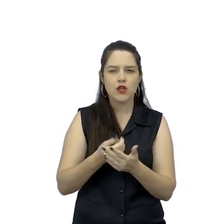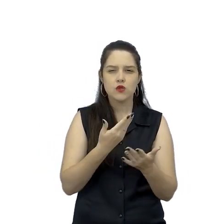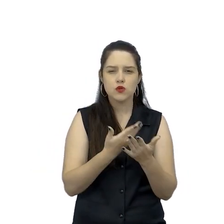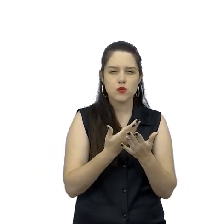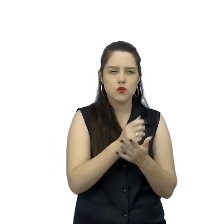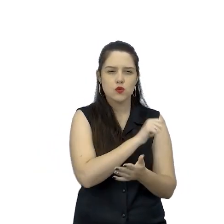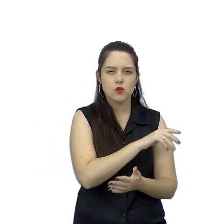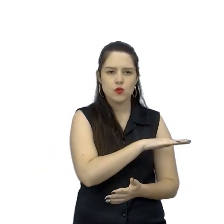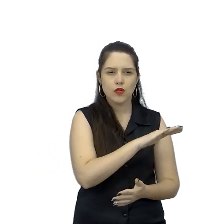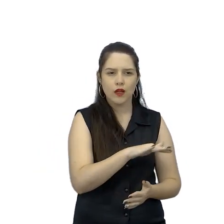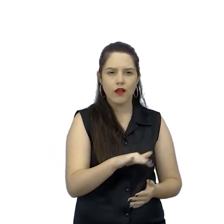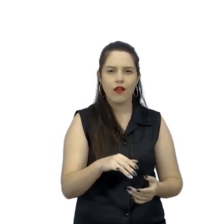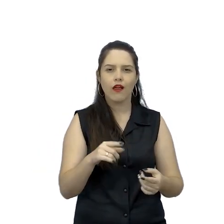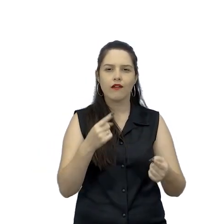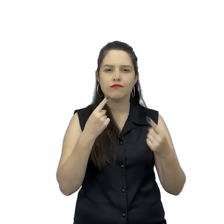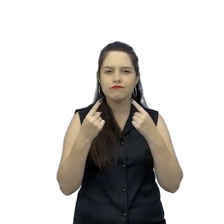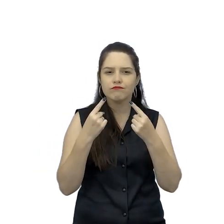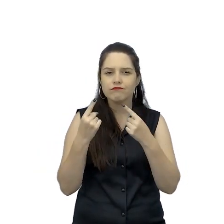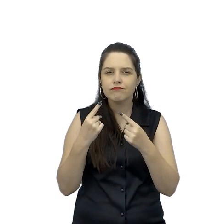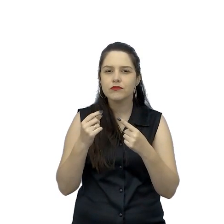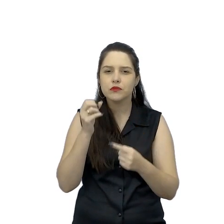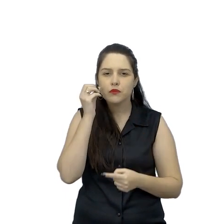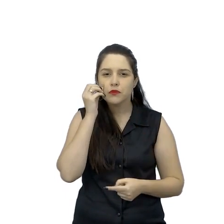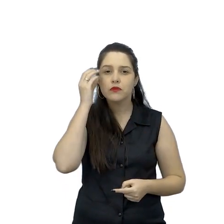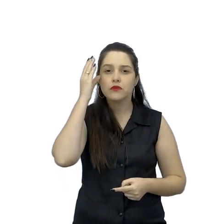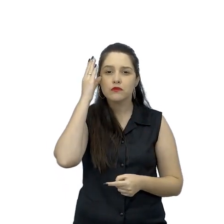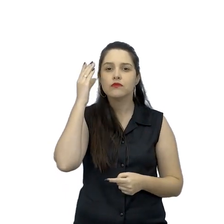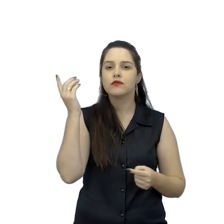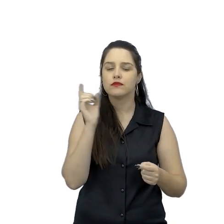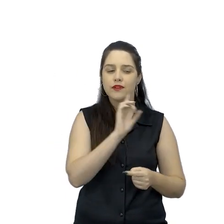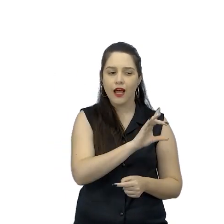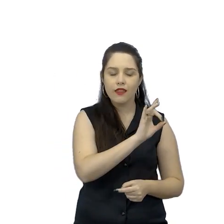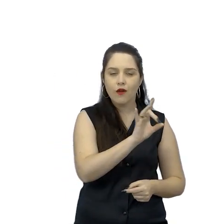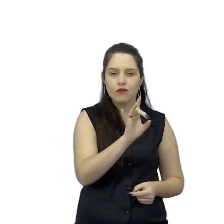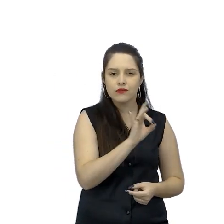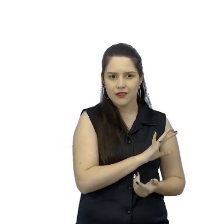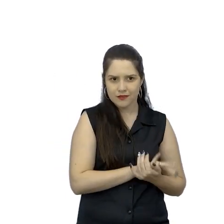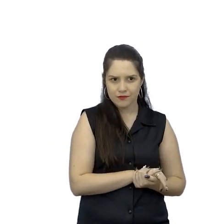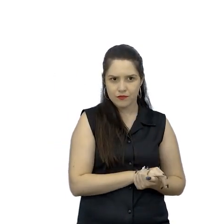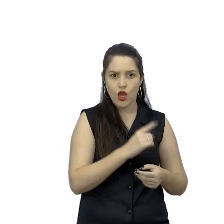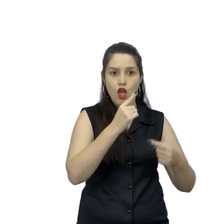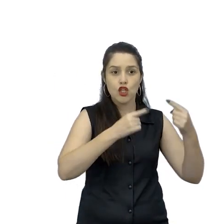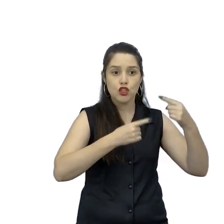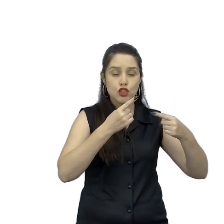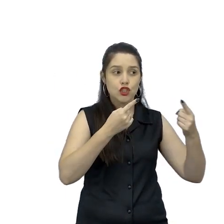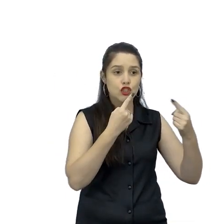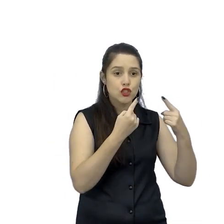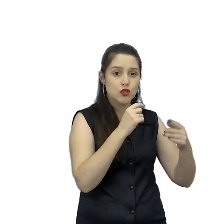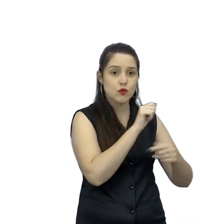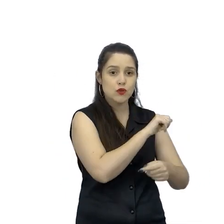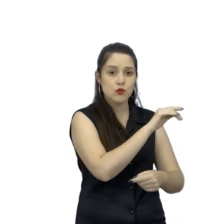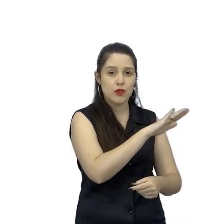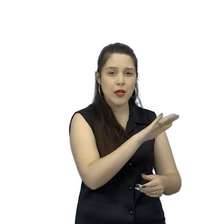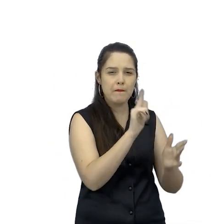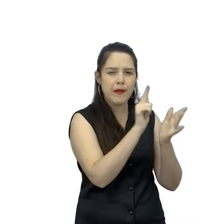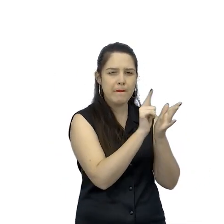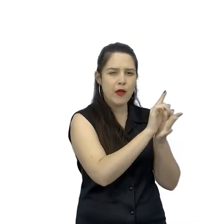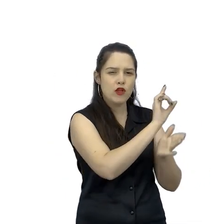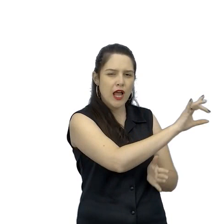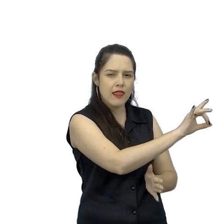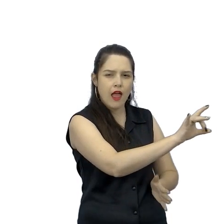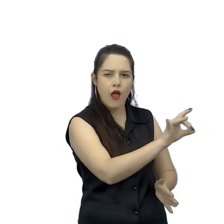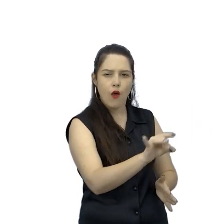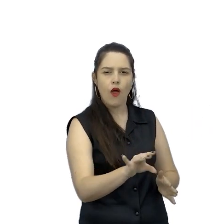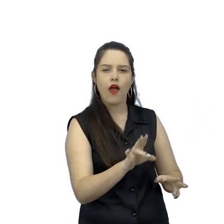os estudantes, pensando na heterogeneidade dos conhecimentos cognitivos de cada um deles. Discutir com os estudantes o papel de cada um